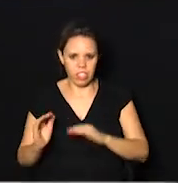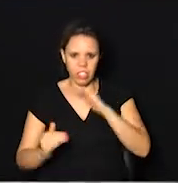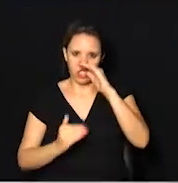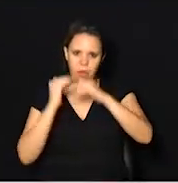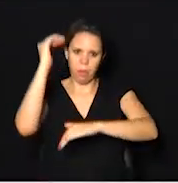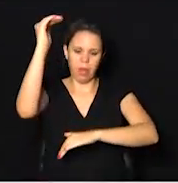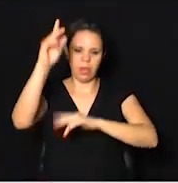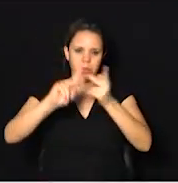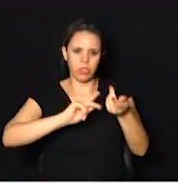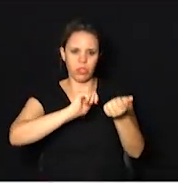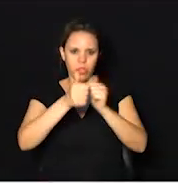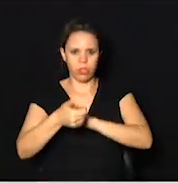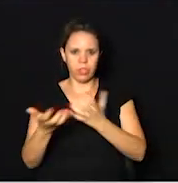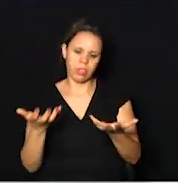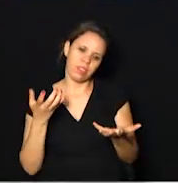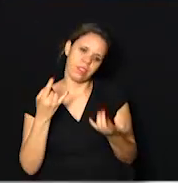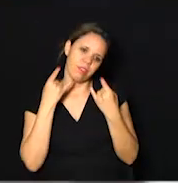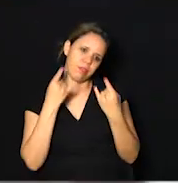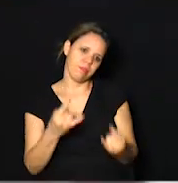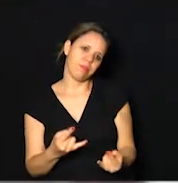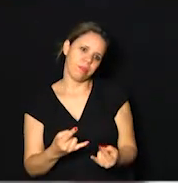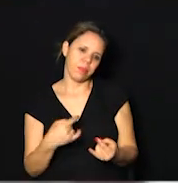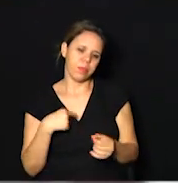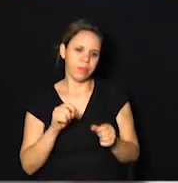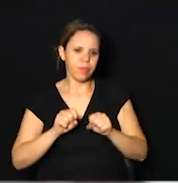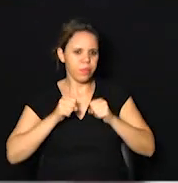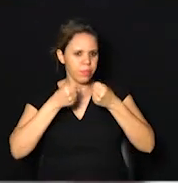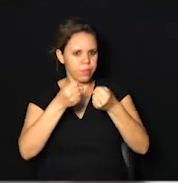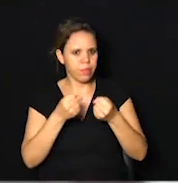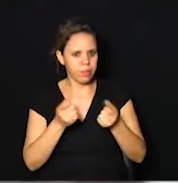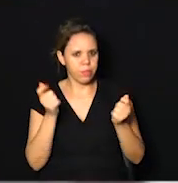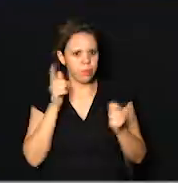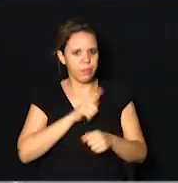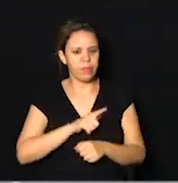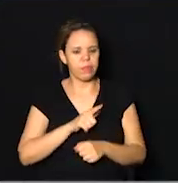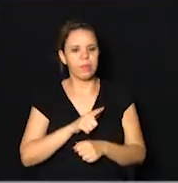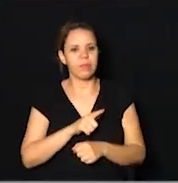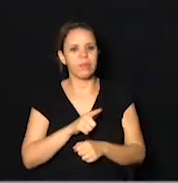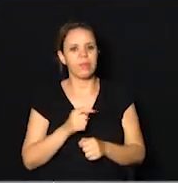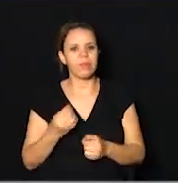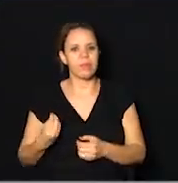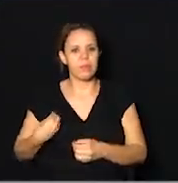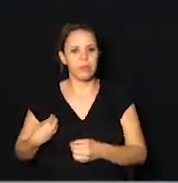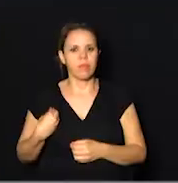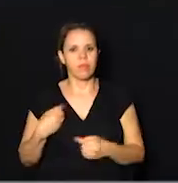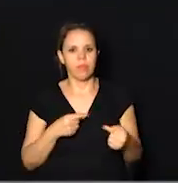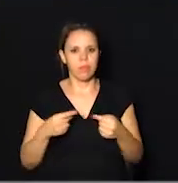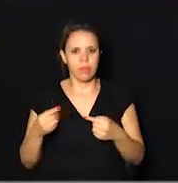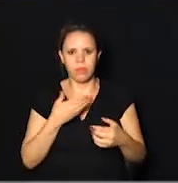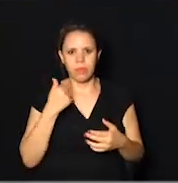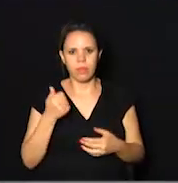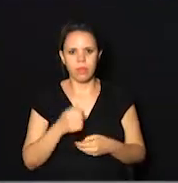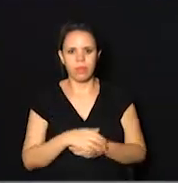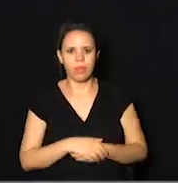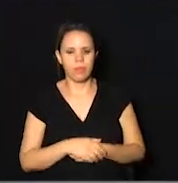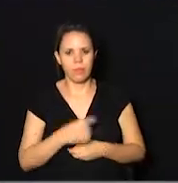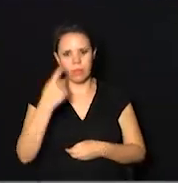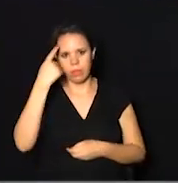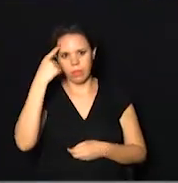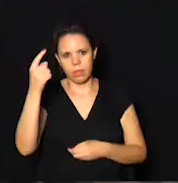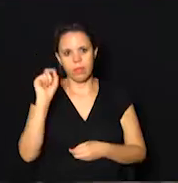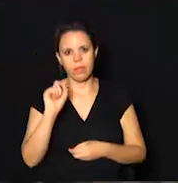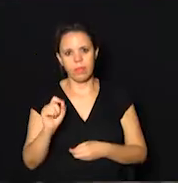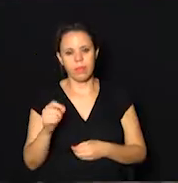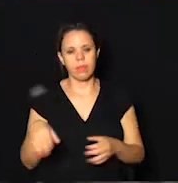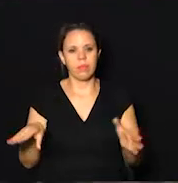grau máximo que todo atleta almeja então a gente vai fazer o máximo para poder pegar o índice e poder estar lá competindo da melhor maneira a